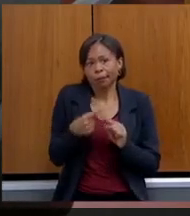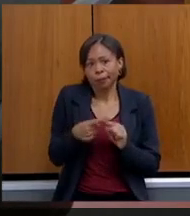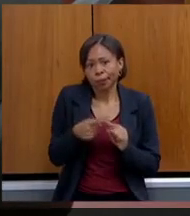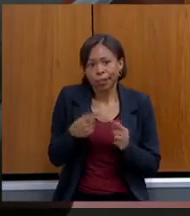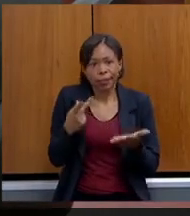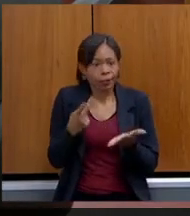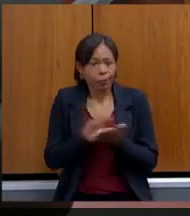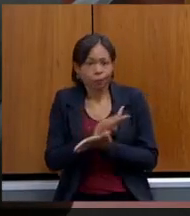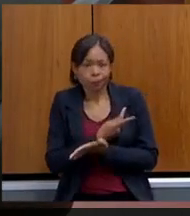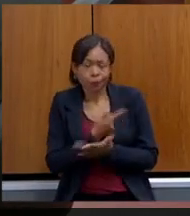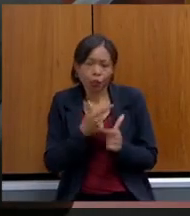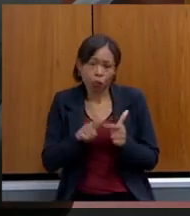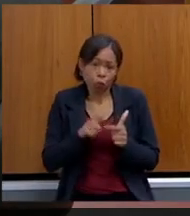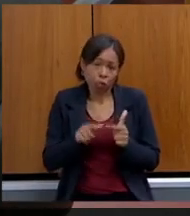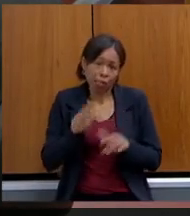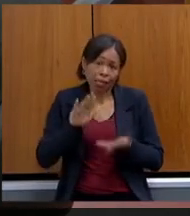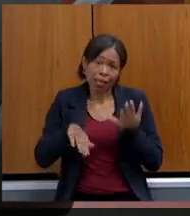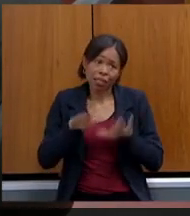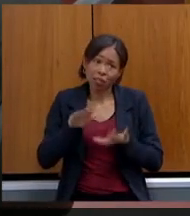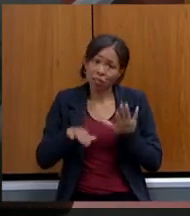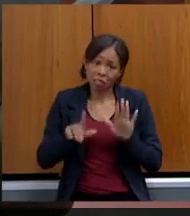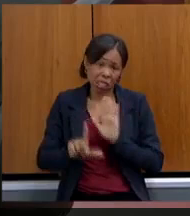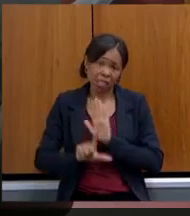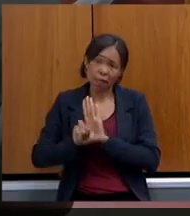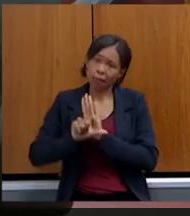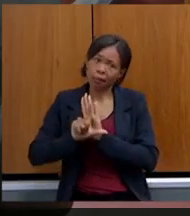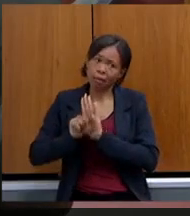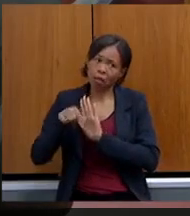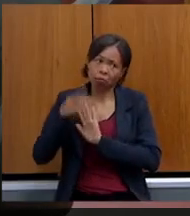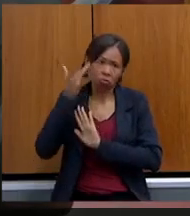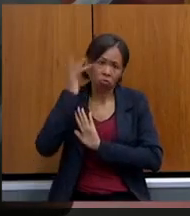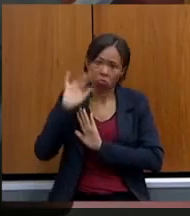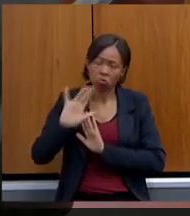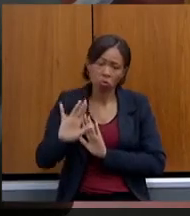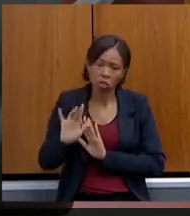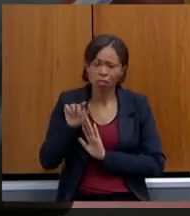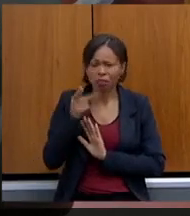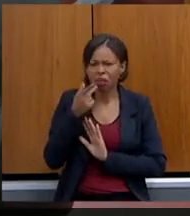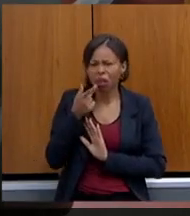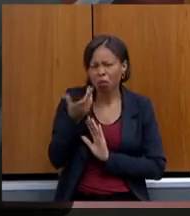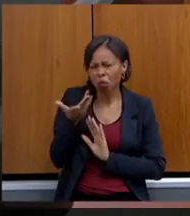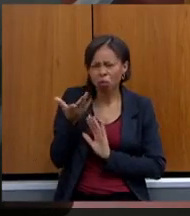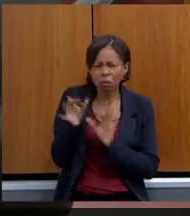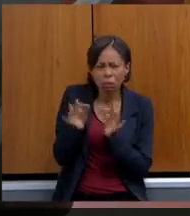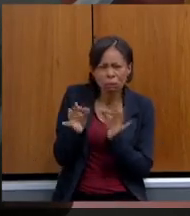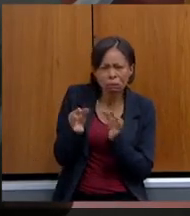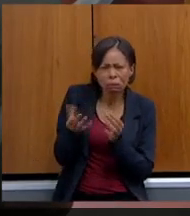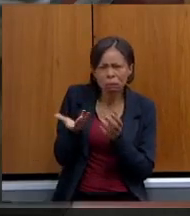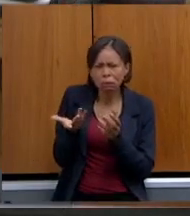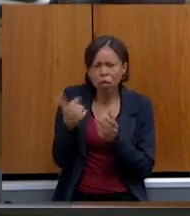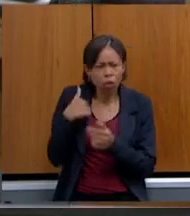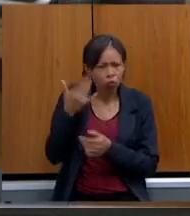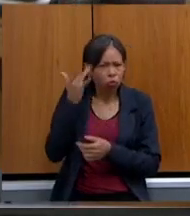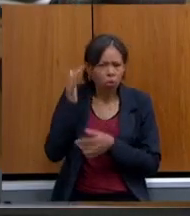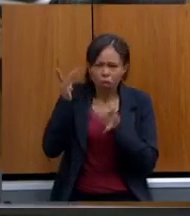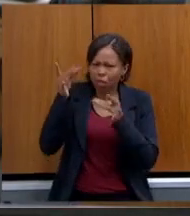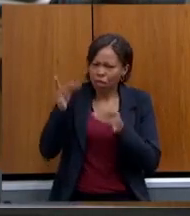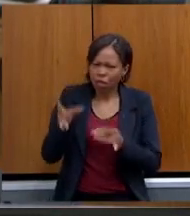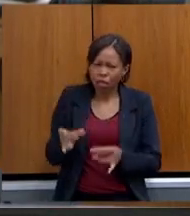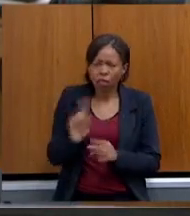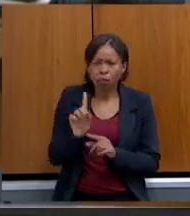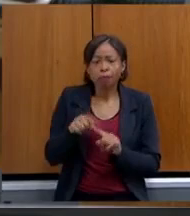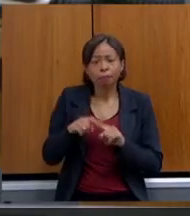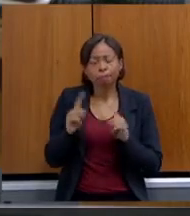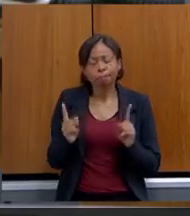Talvez seja alguma amarra legal mas eu não como serviço só falou superficialmente Eu também não conheço em detalhe mas nosso